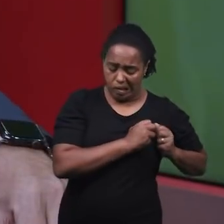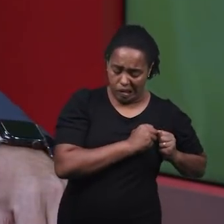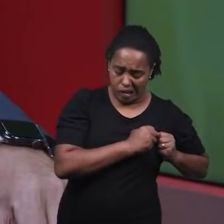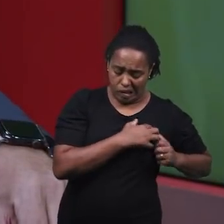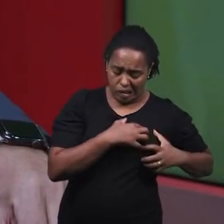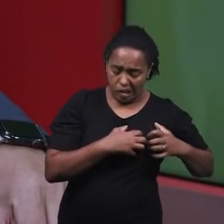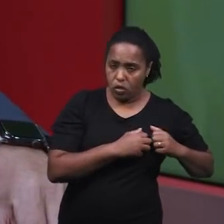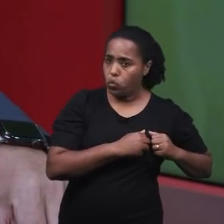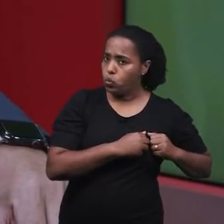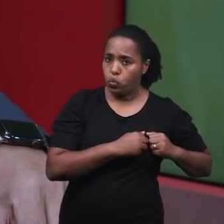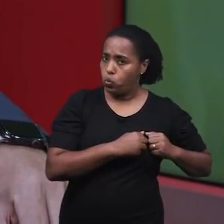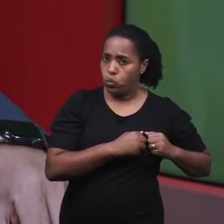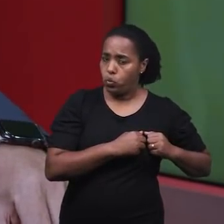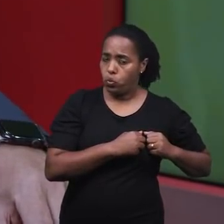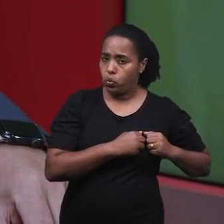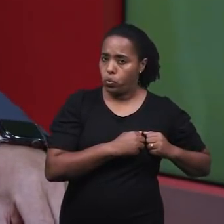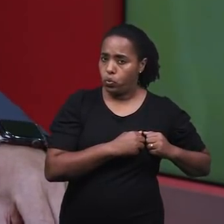atemorize.